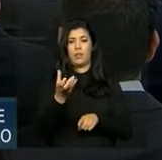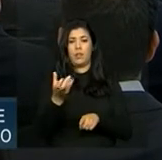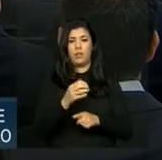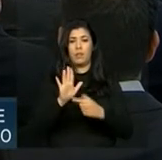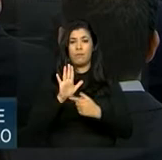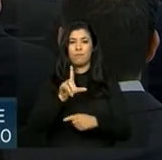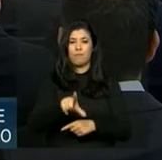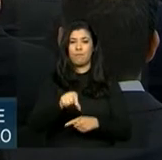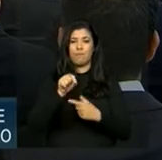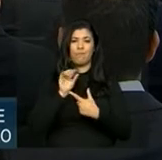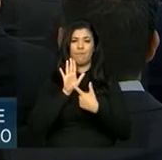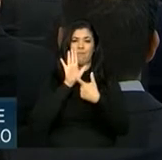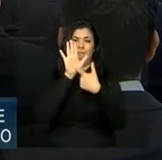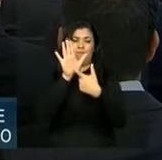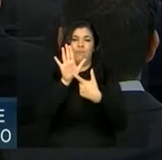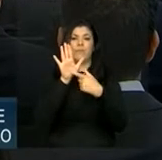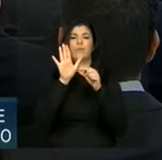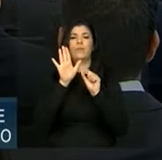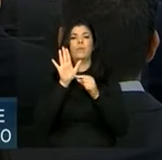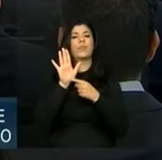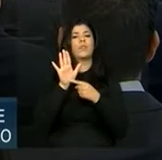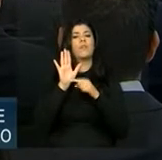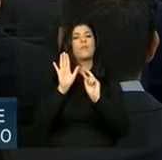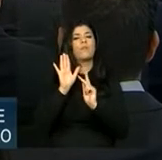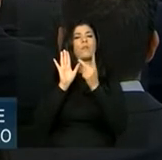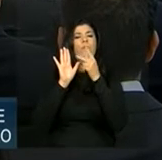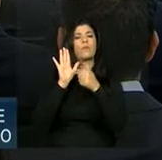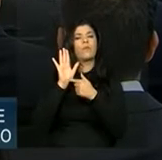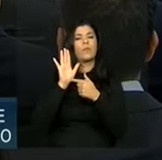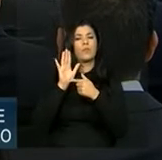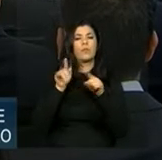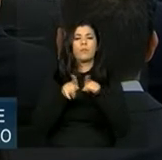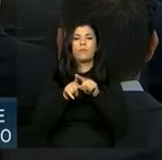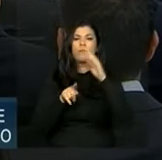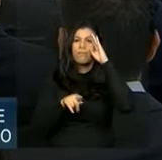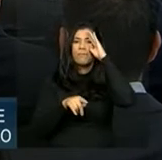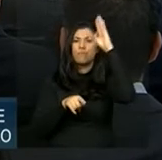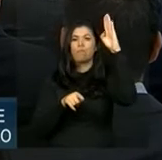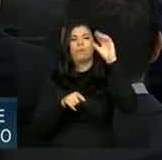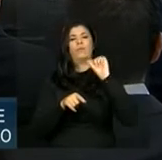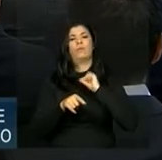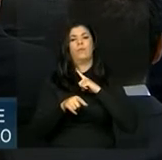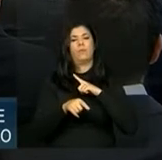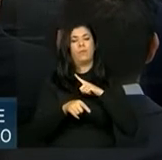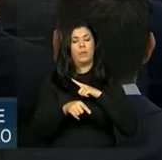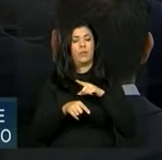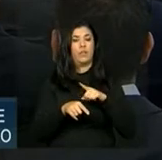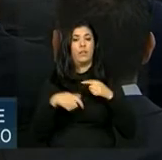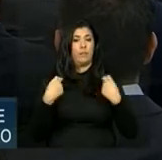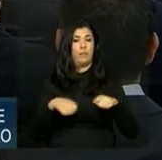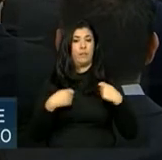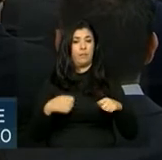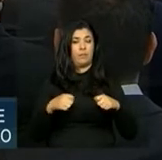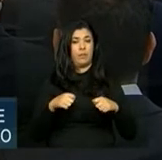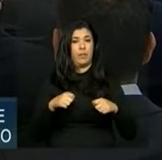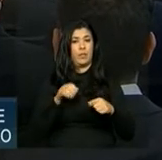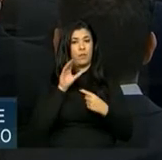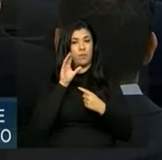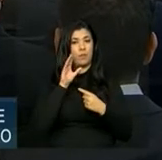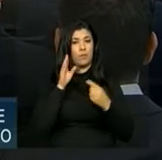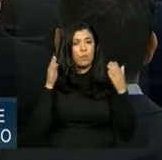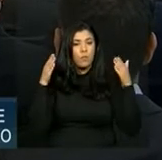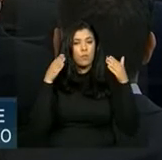destacar né uso valores e princípios que devem nortear